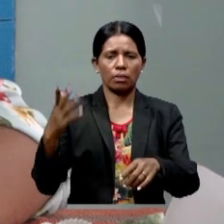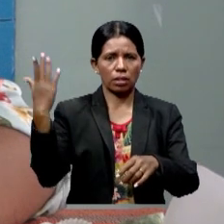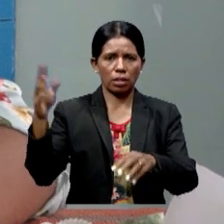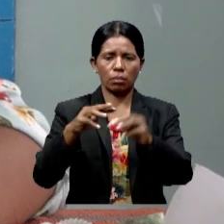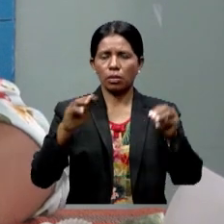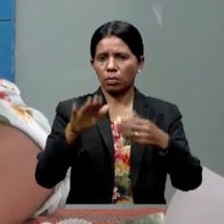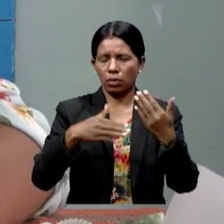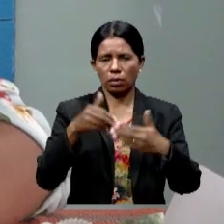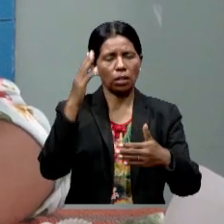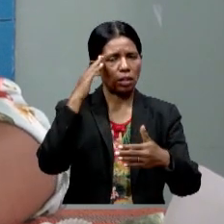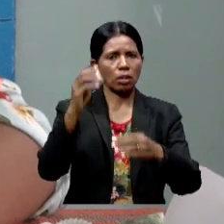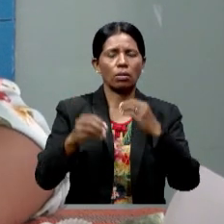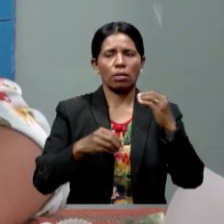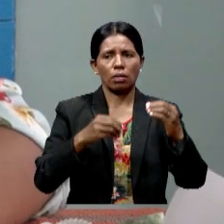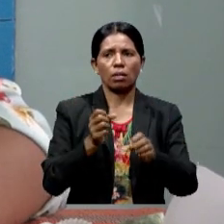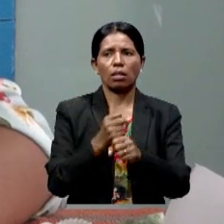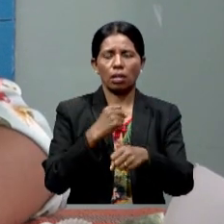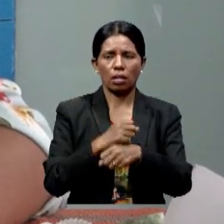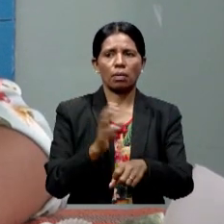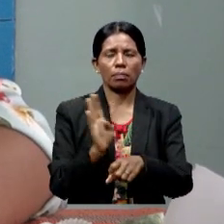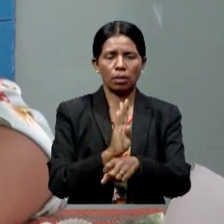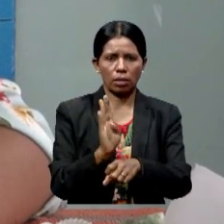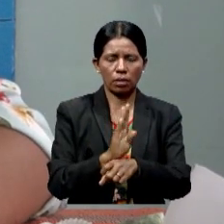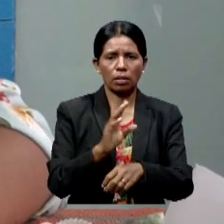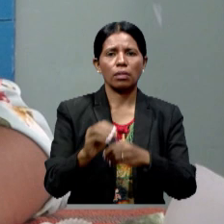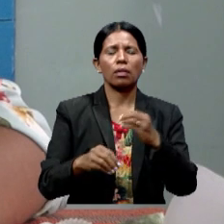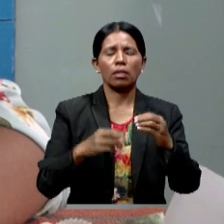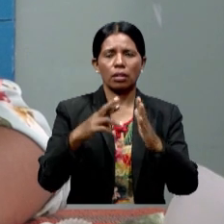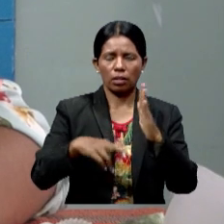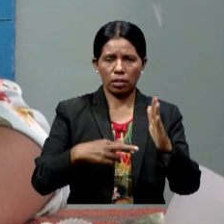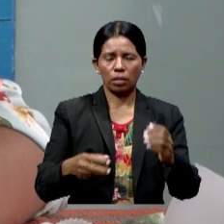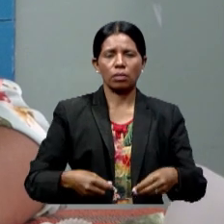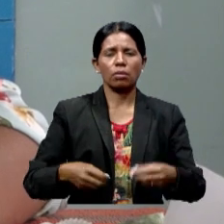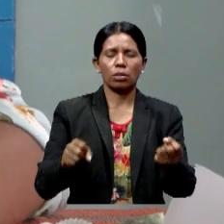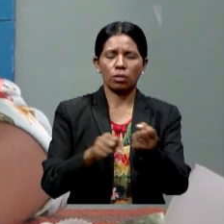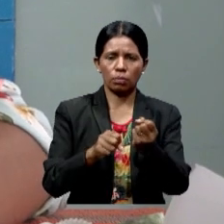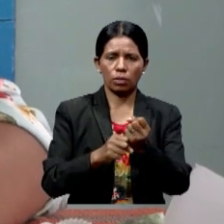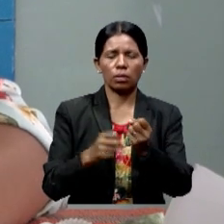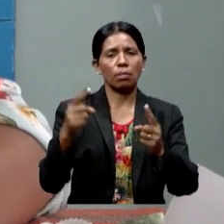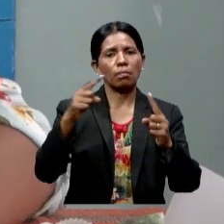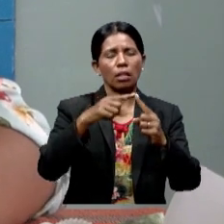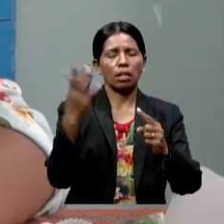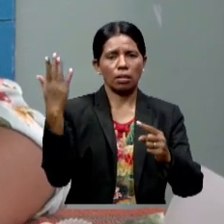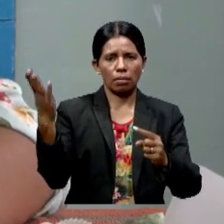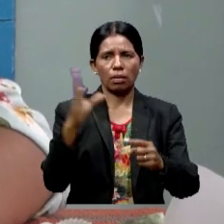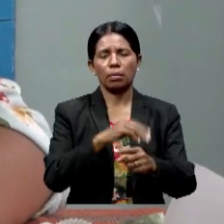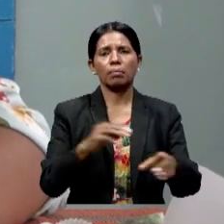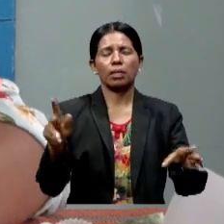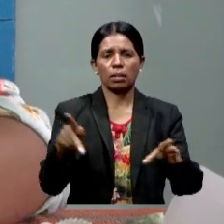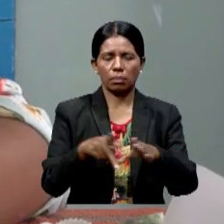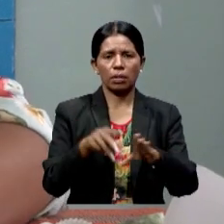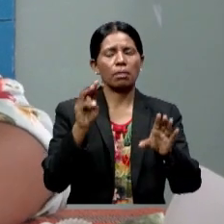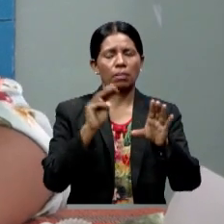tanto até tem com a balalau, halo negócio, o procedimento será a tu exporta produto Bahia na ba, ou a tu rola parte a mercado,